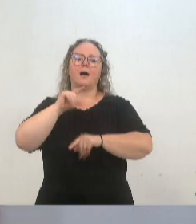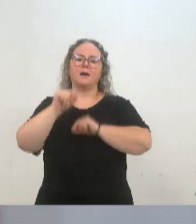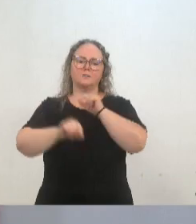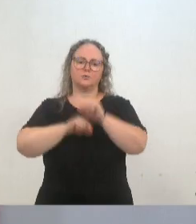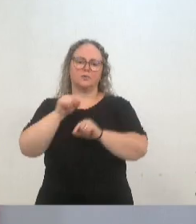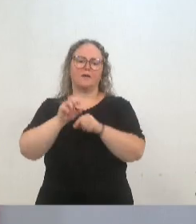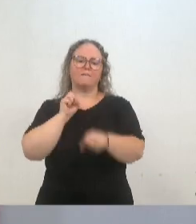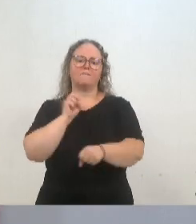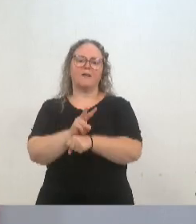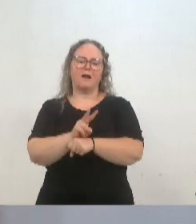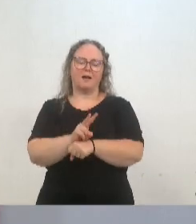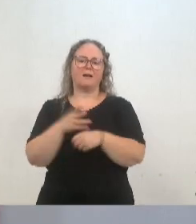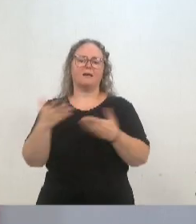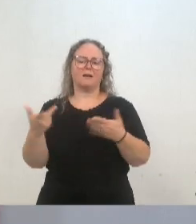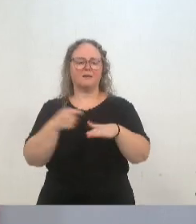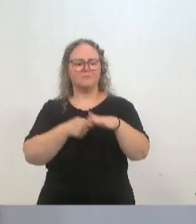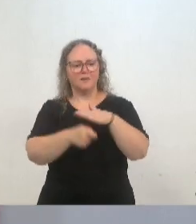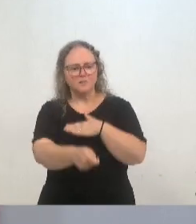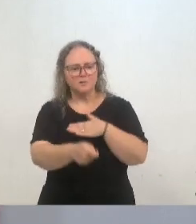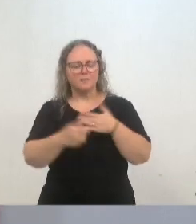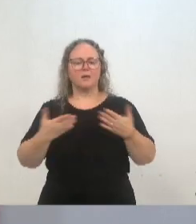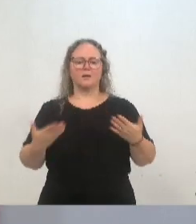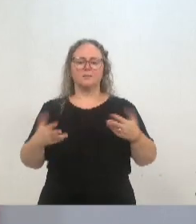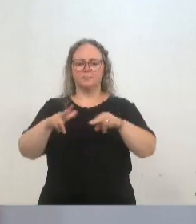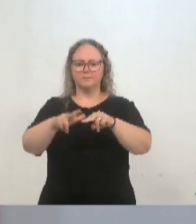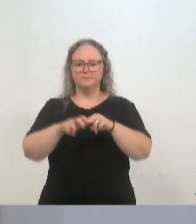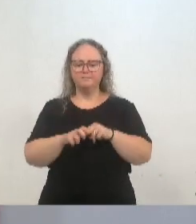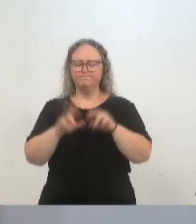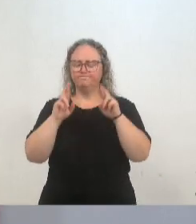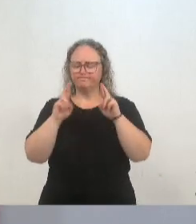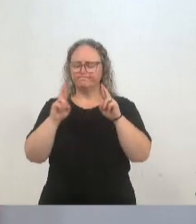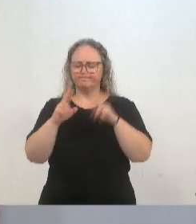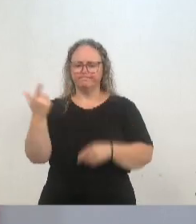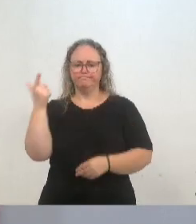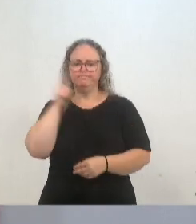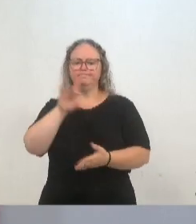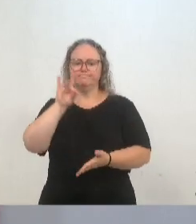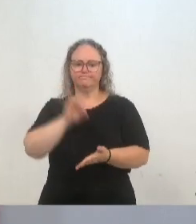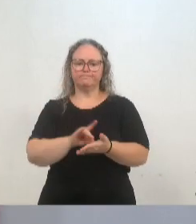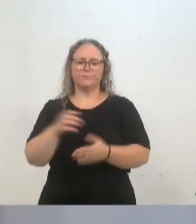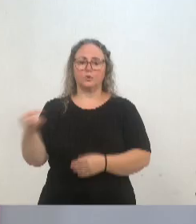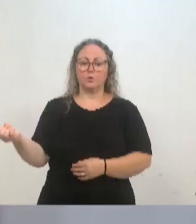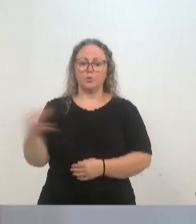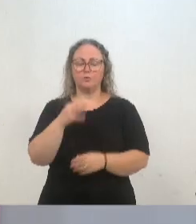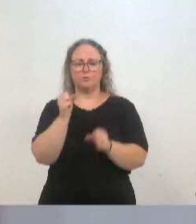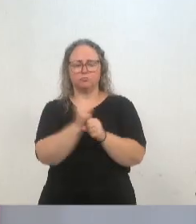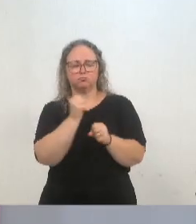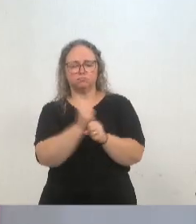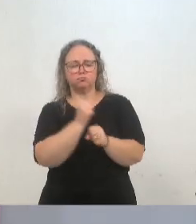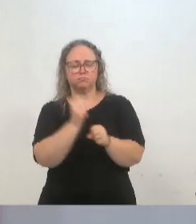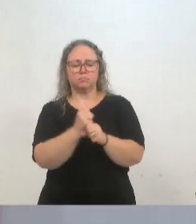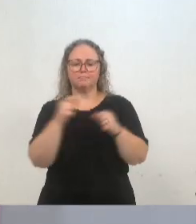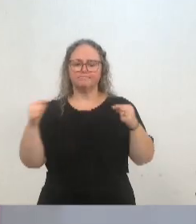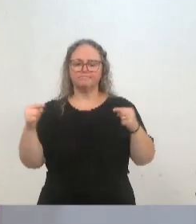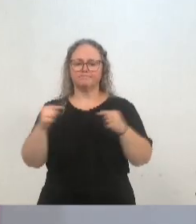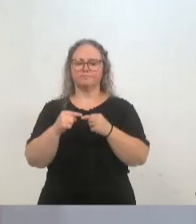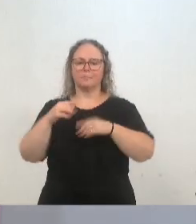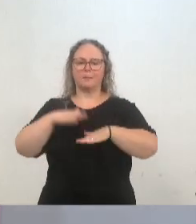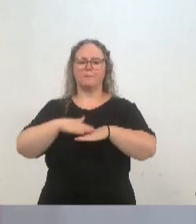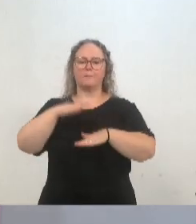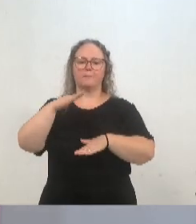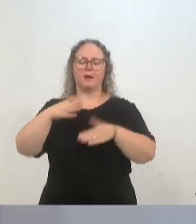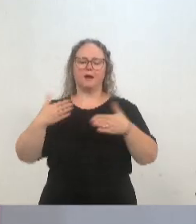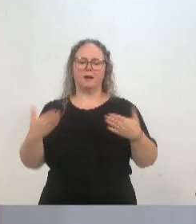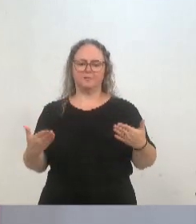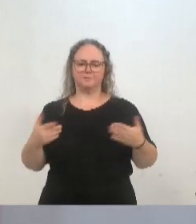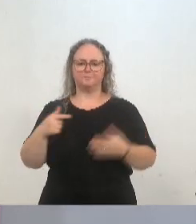Antônio, muitos mais investimentos, e é por isso que eu faço votos de que o quanto antes a gente tenha a nova torre sendo erguida, o que representará